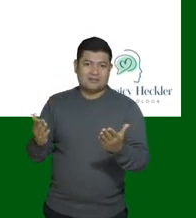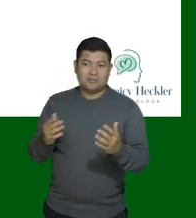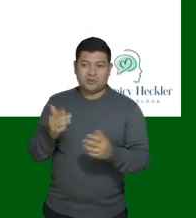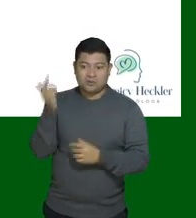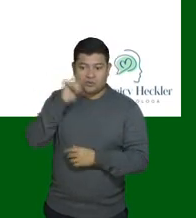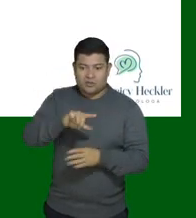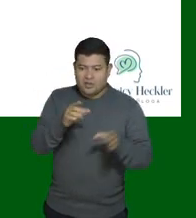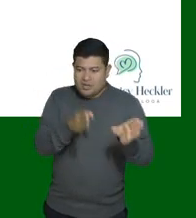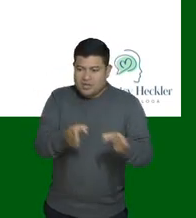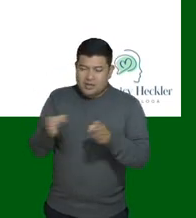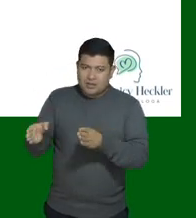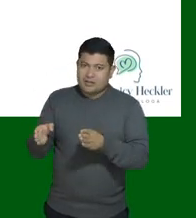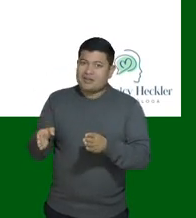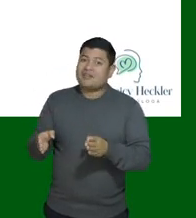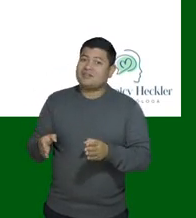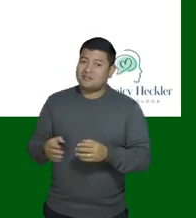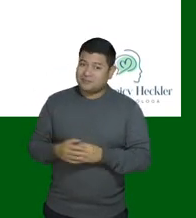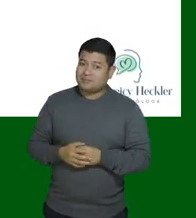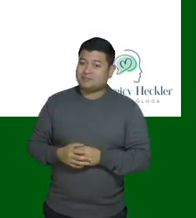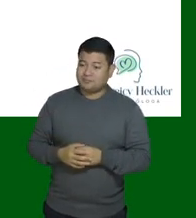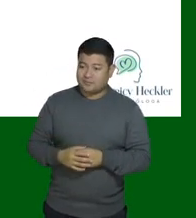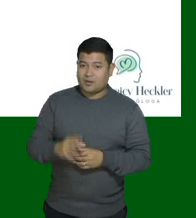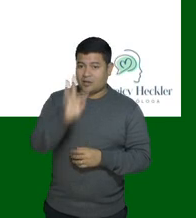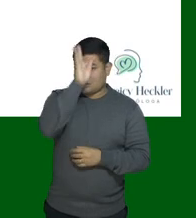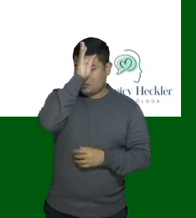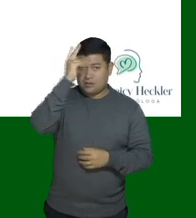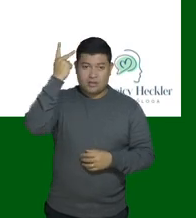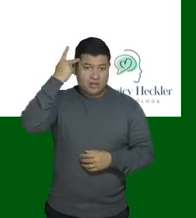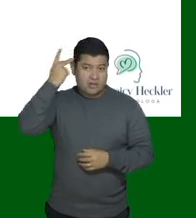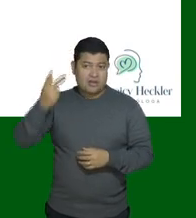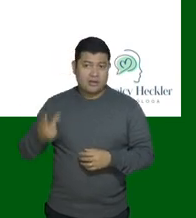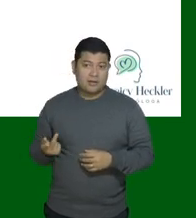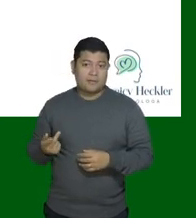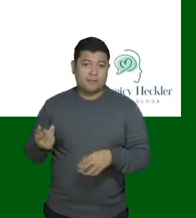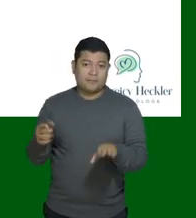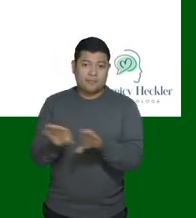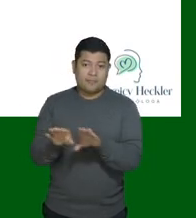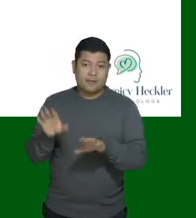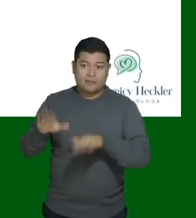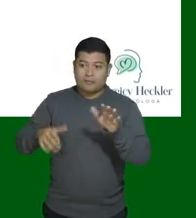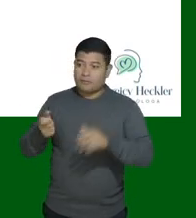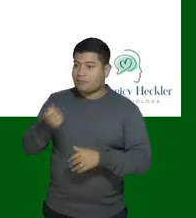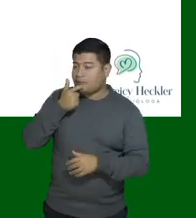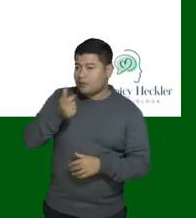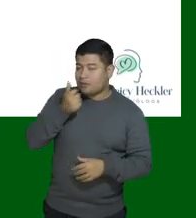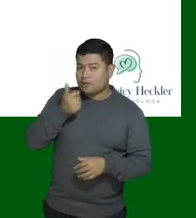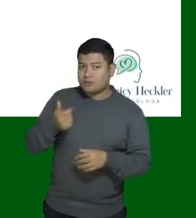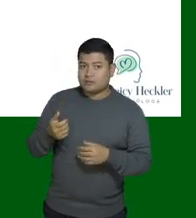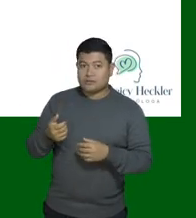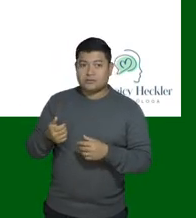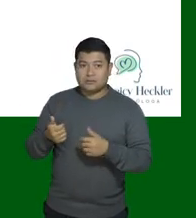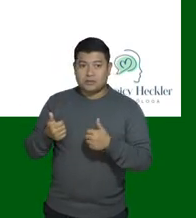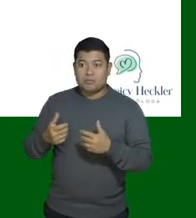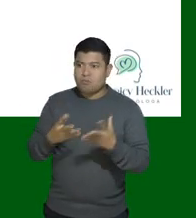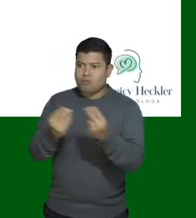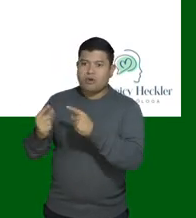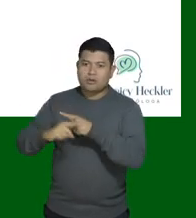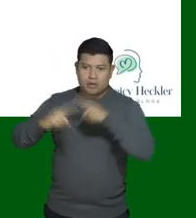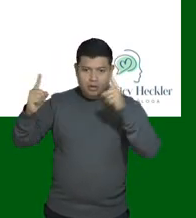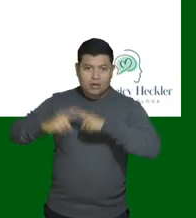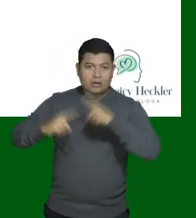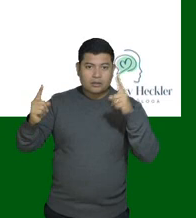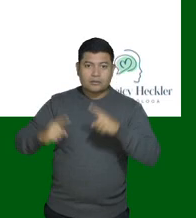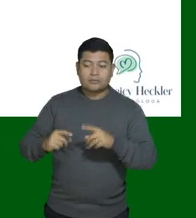Então, inclusive no TDAH, que às vezes, mesmo com a medicação, e essa é uma queixa muito recorrente,